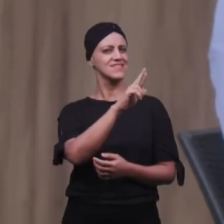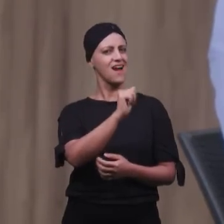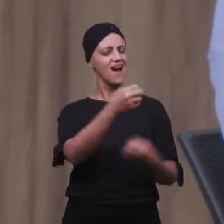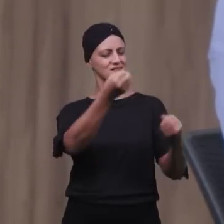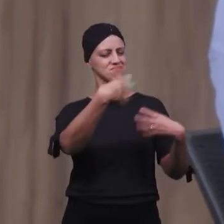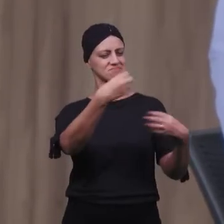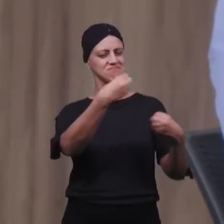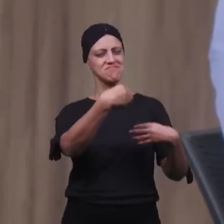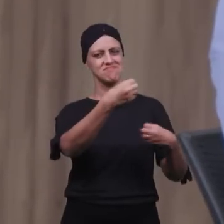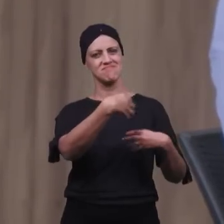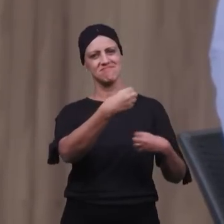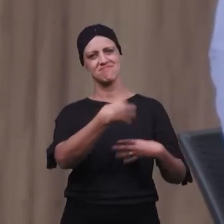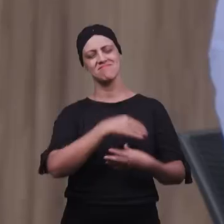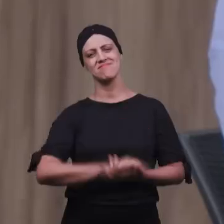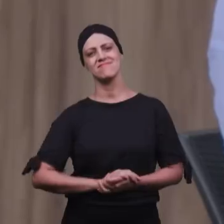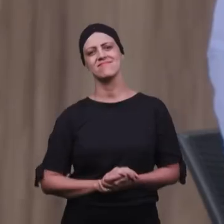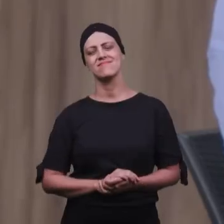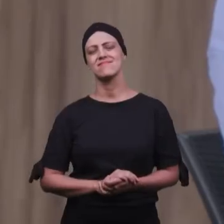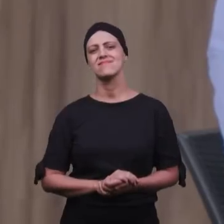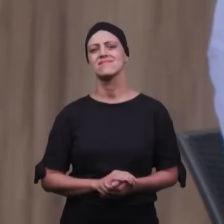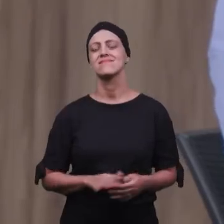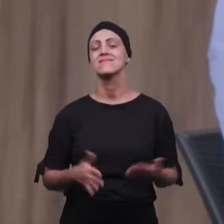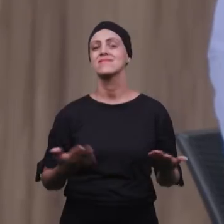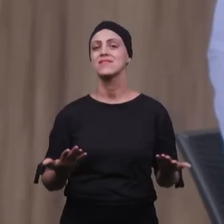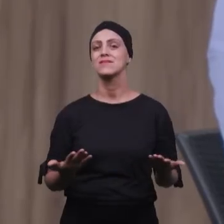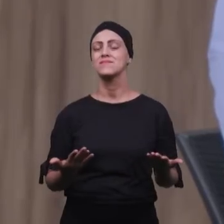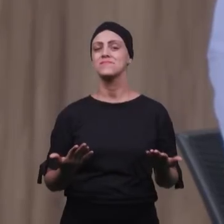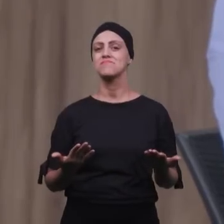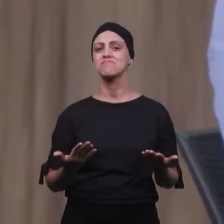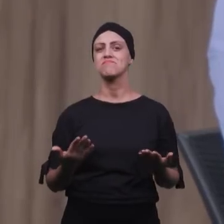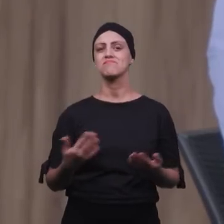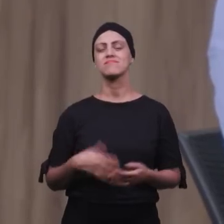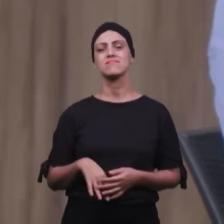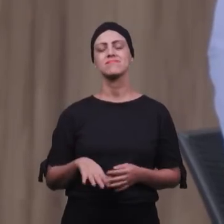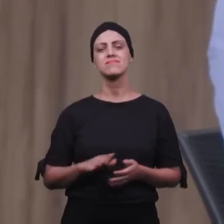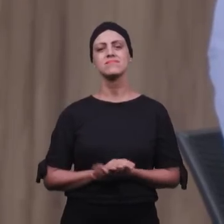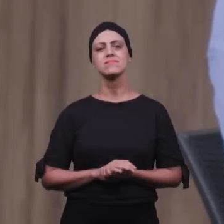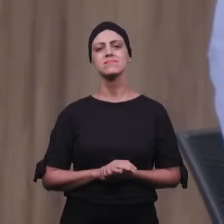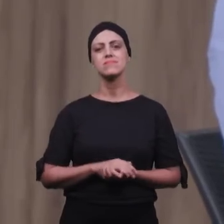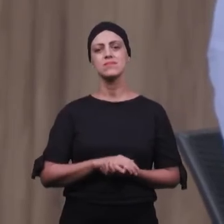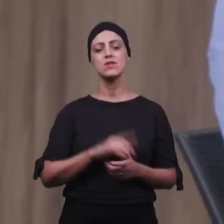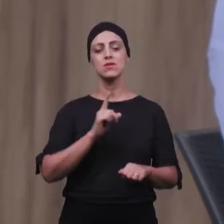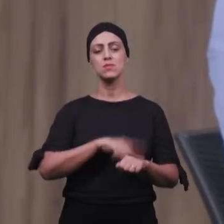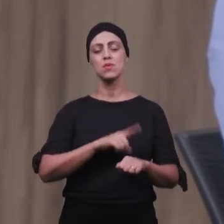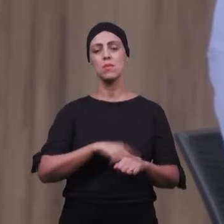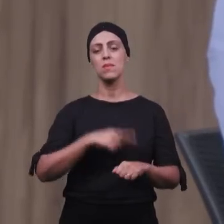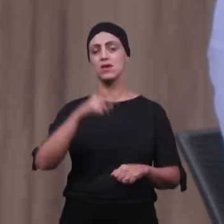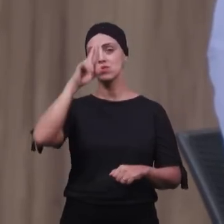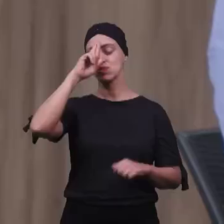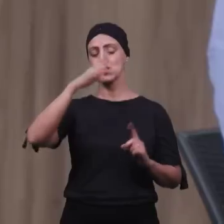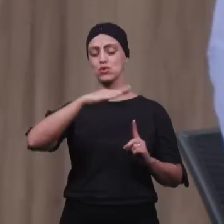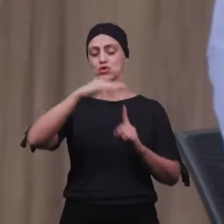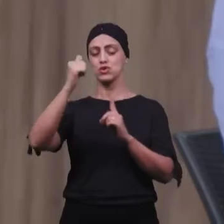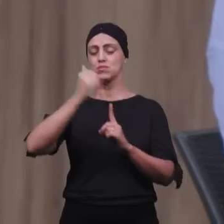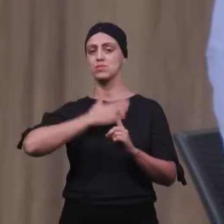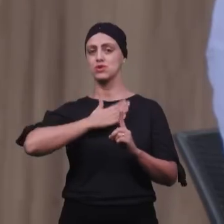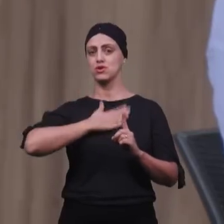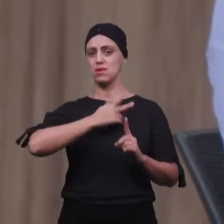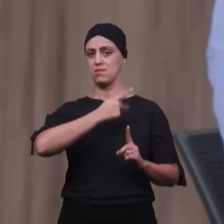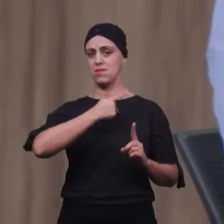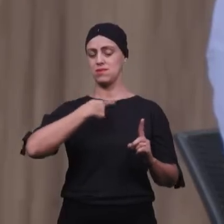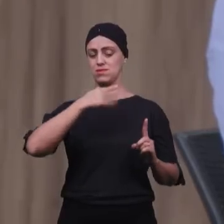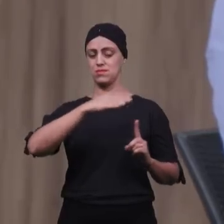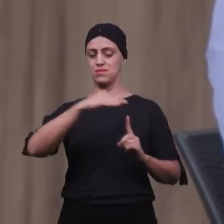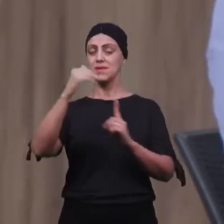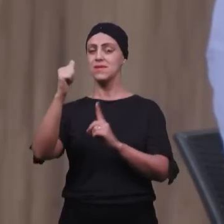hein? É isso. Então, dali para quando o Senhor me chamou, eu, por orientação do